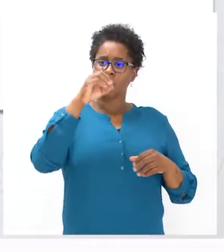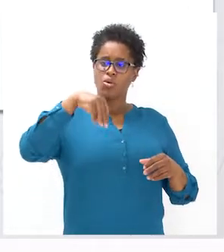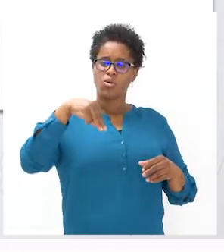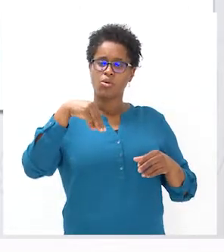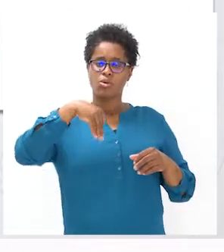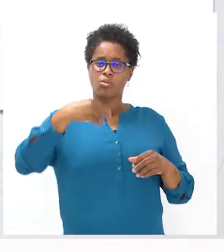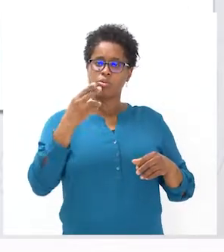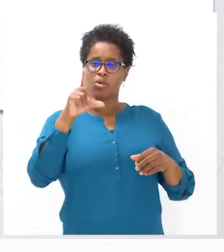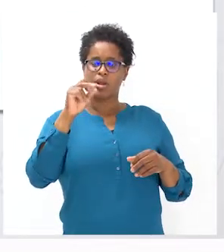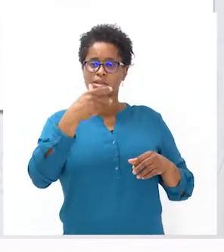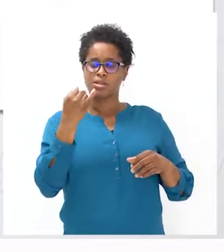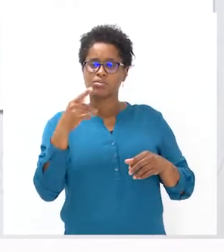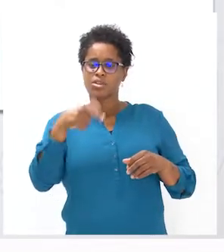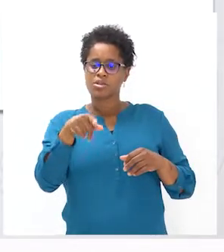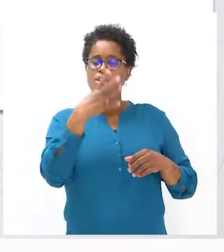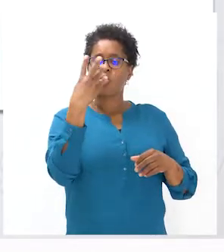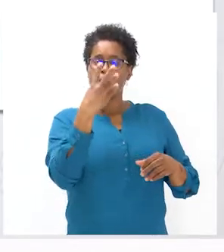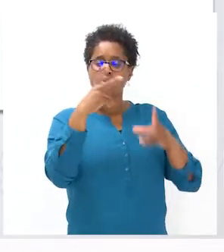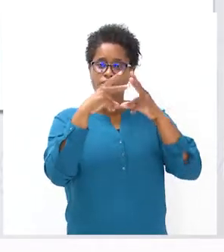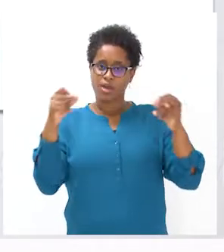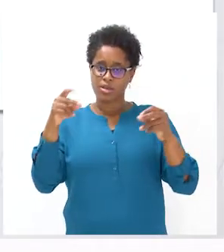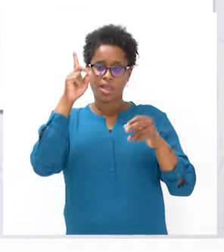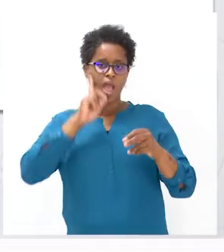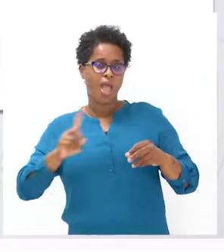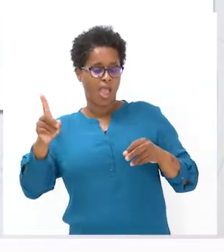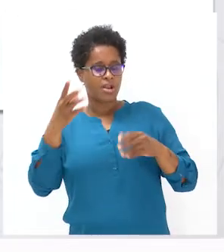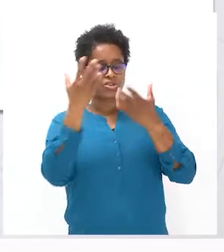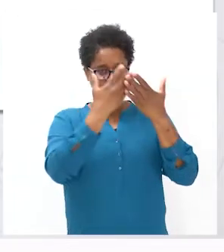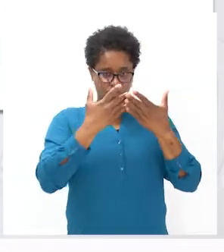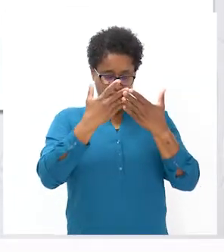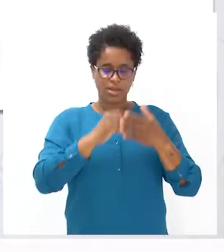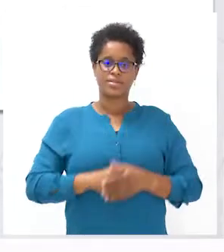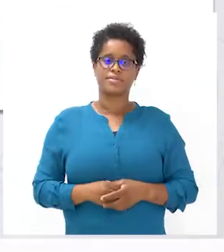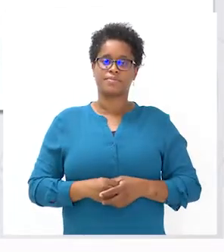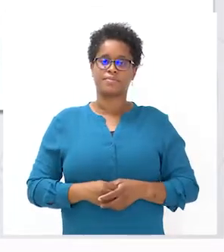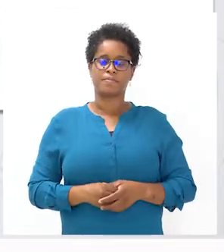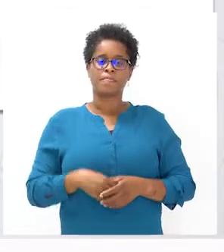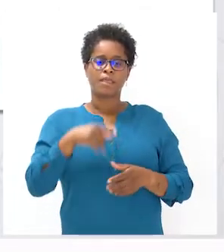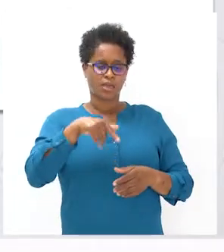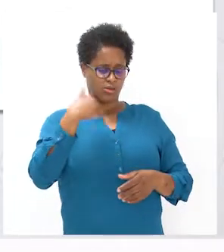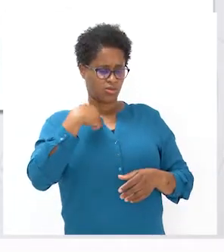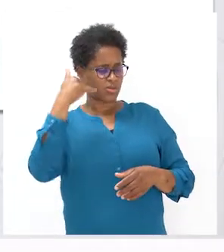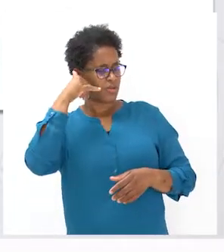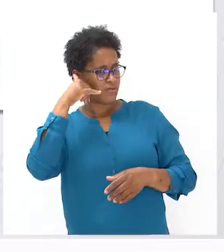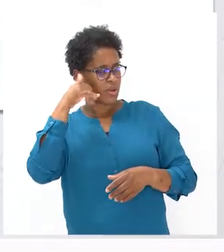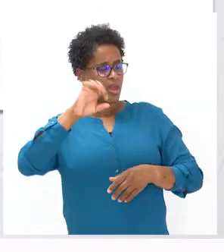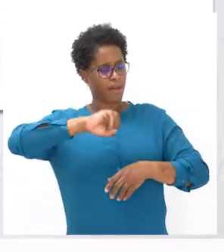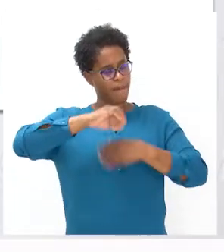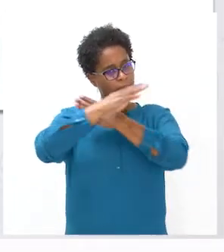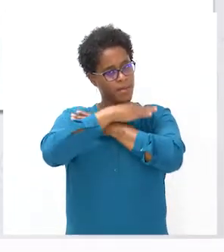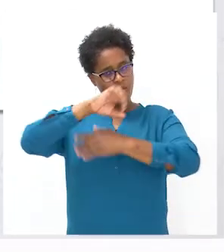aqui quatro frases. Ela é estudiosa. Telefonei ao meu